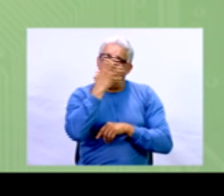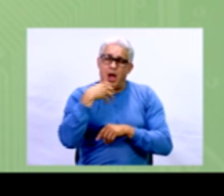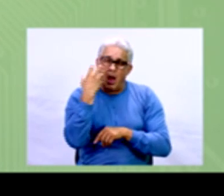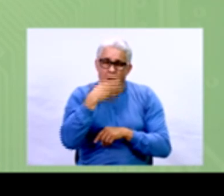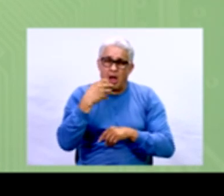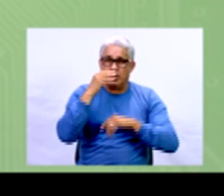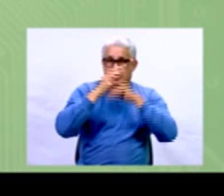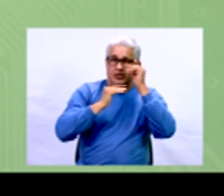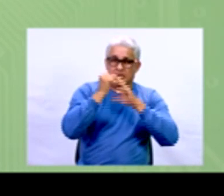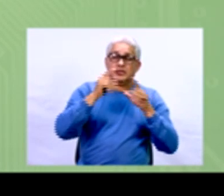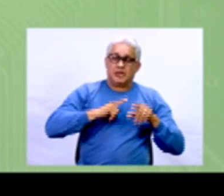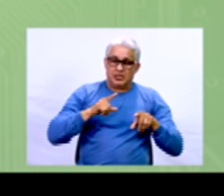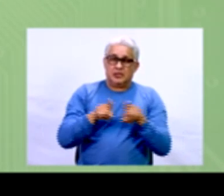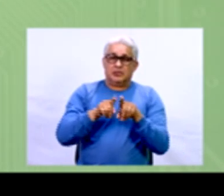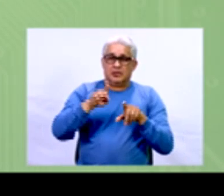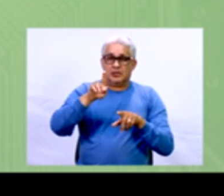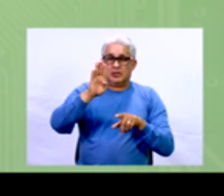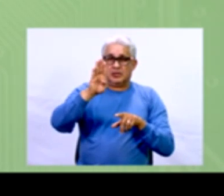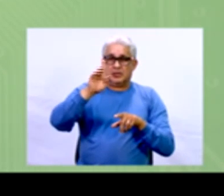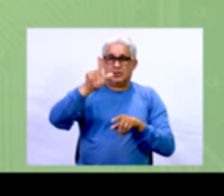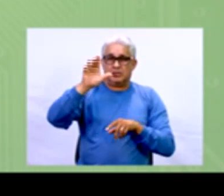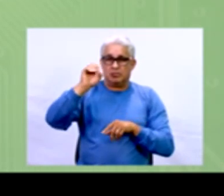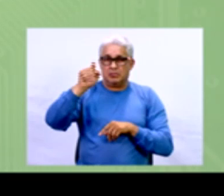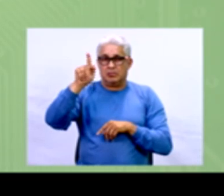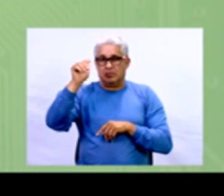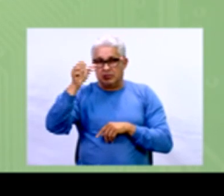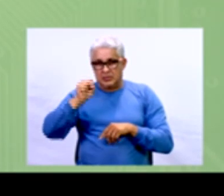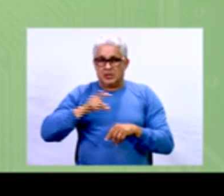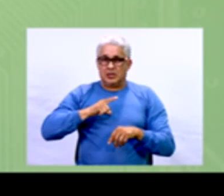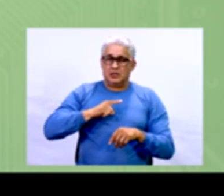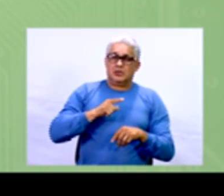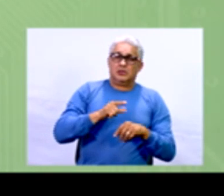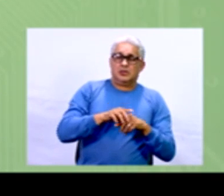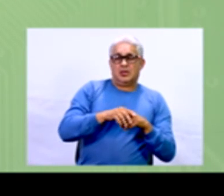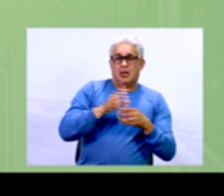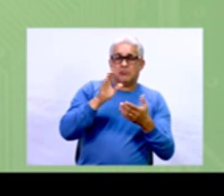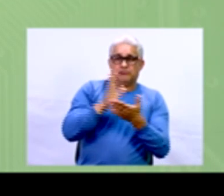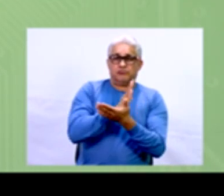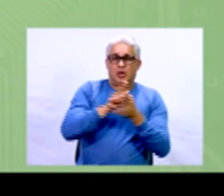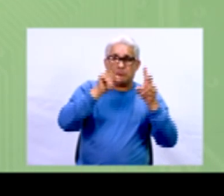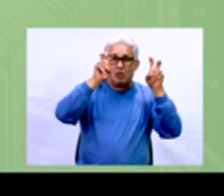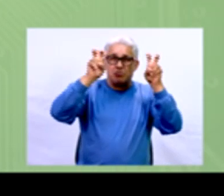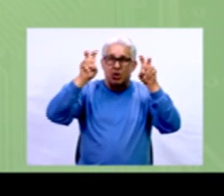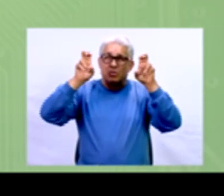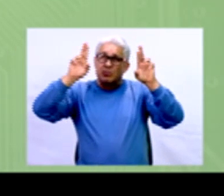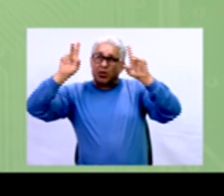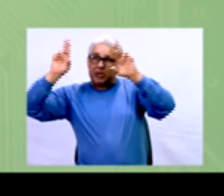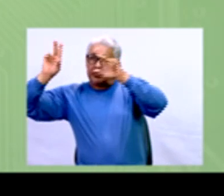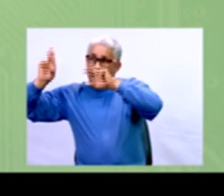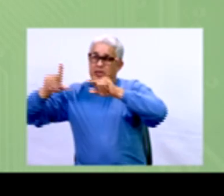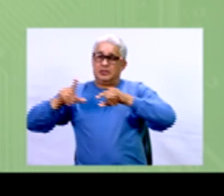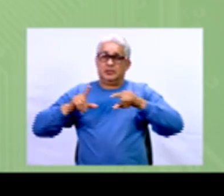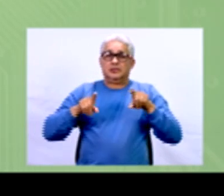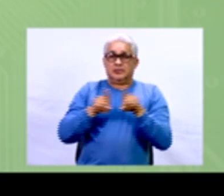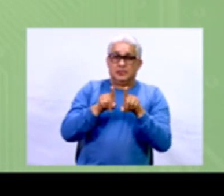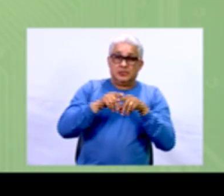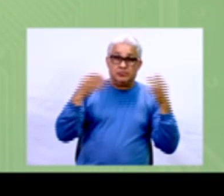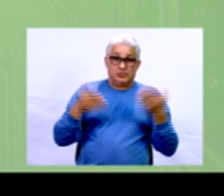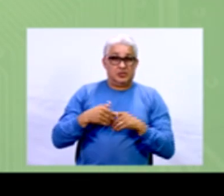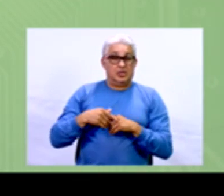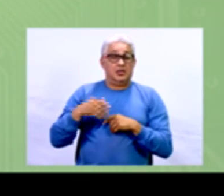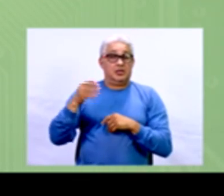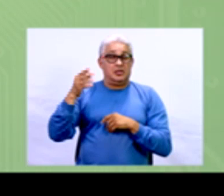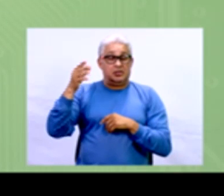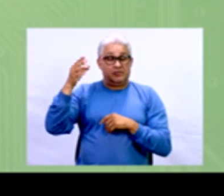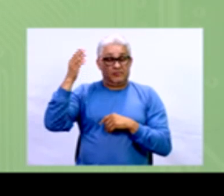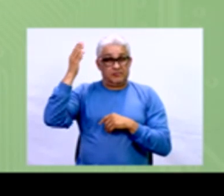nós temos os blogs com tutoriais de diversos assuntos. Outro exemplo também que hoje em dia está muito popular são